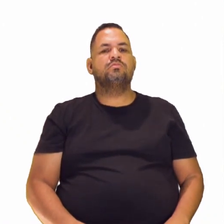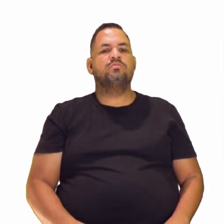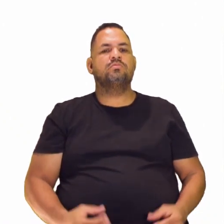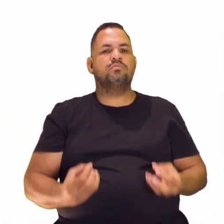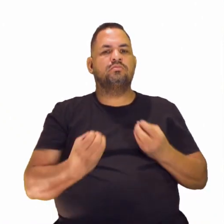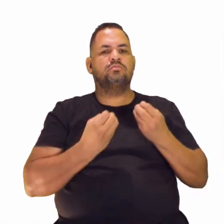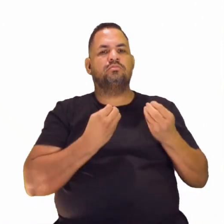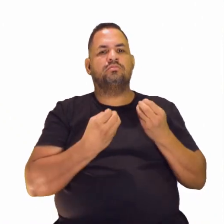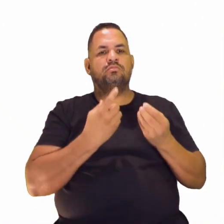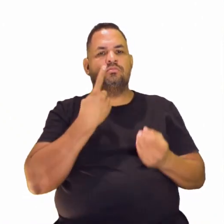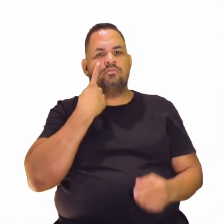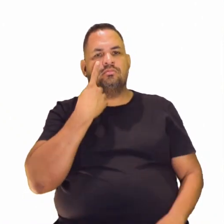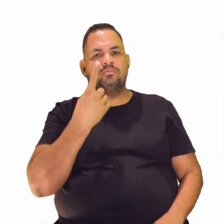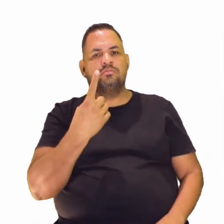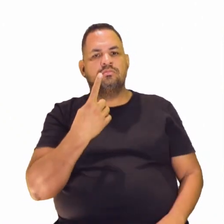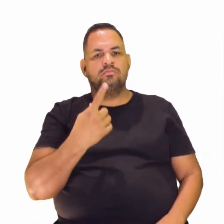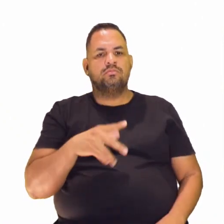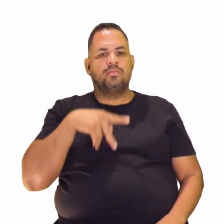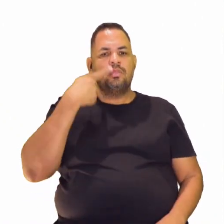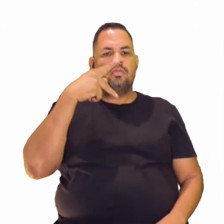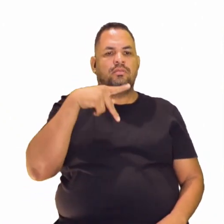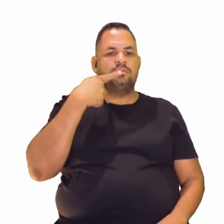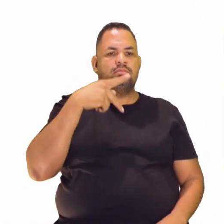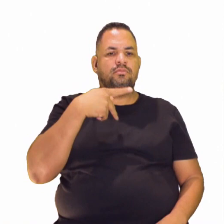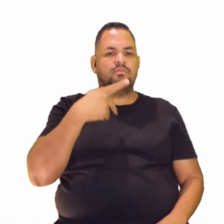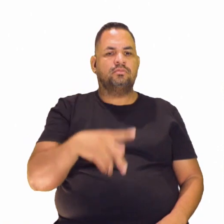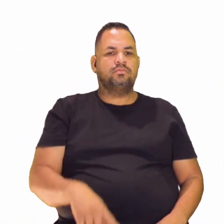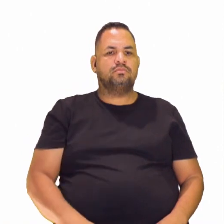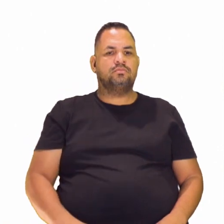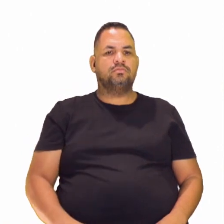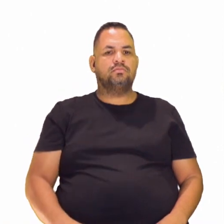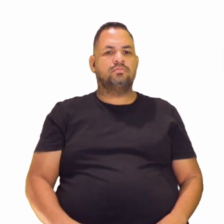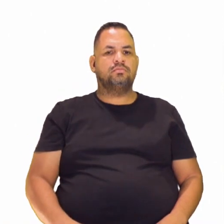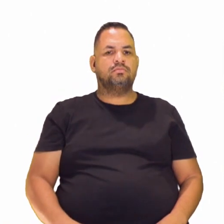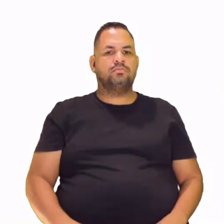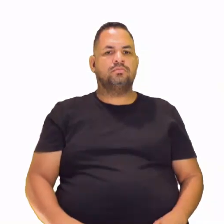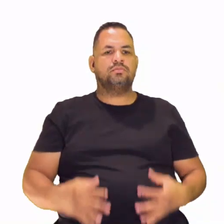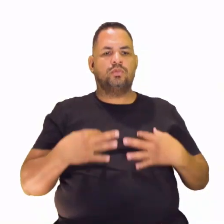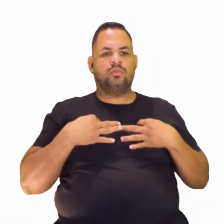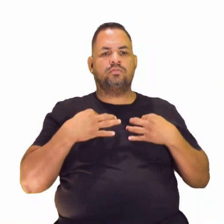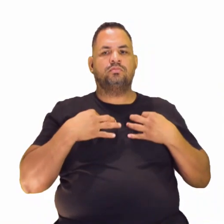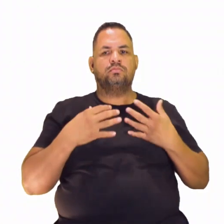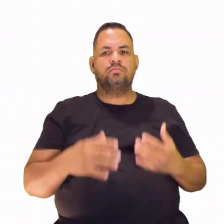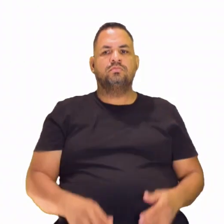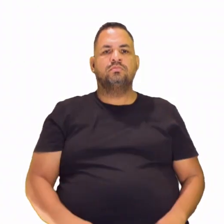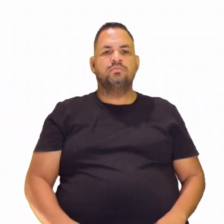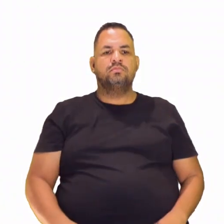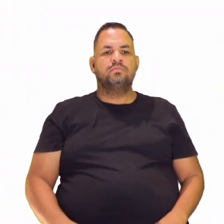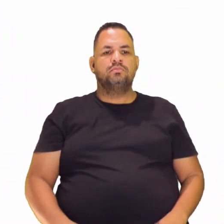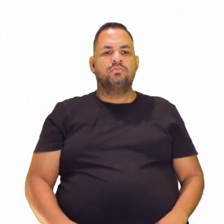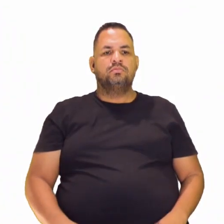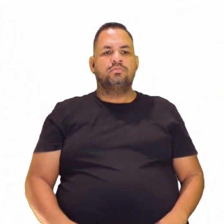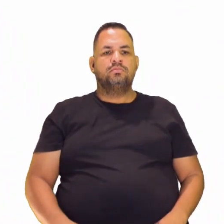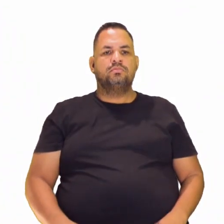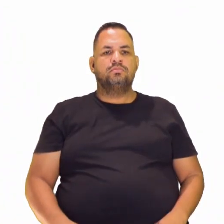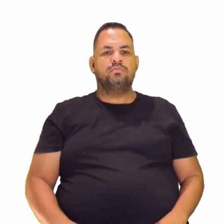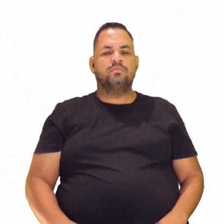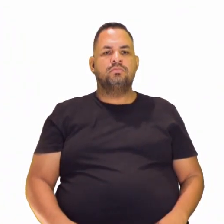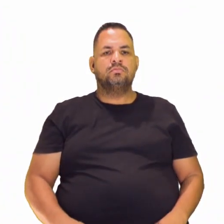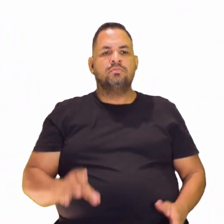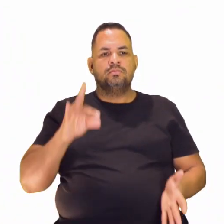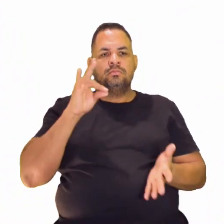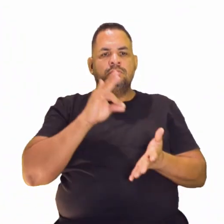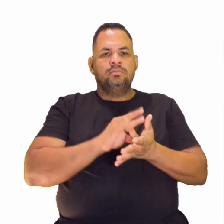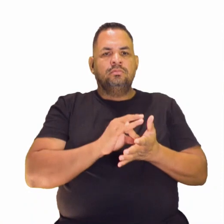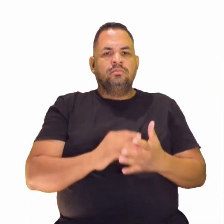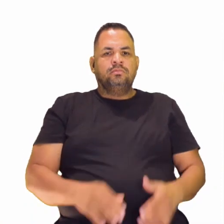maneiras e jeito de falar e roupas, né? Totalmente diferentes. O que acontece de